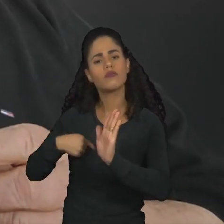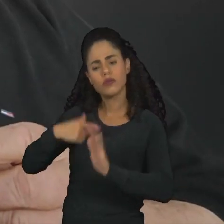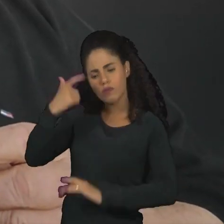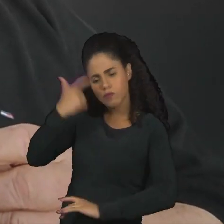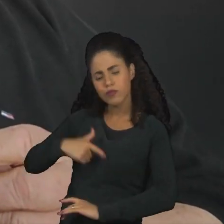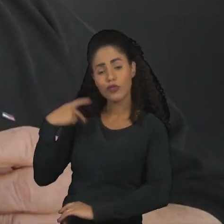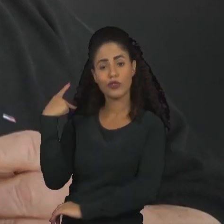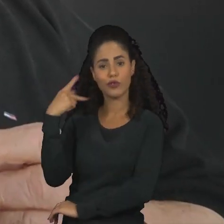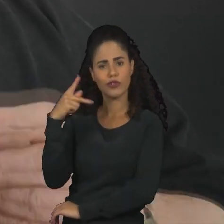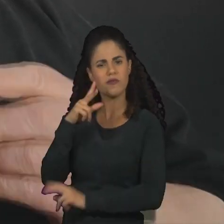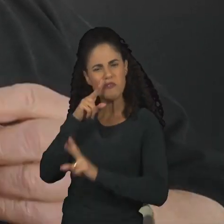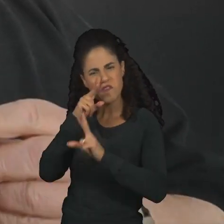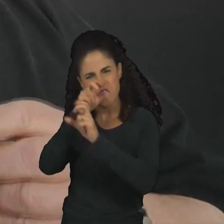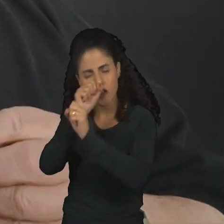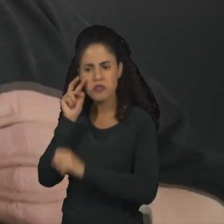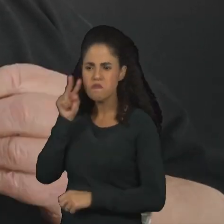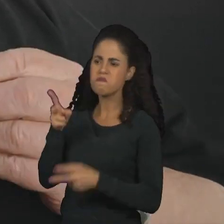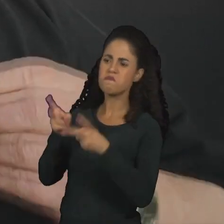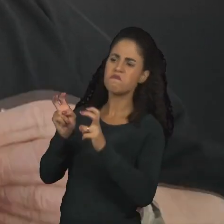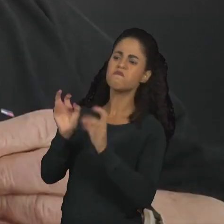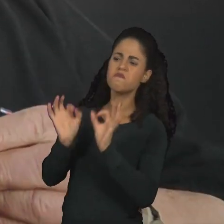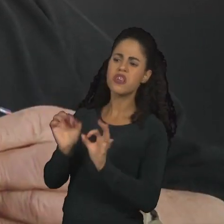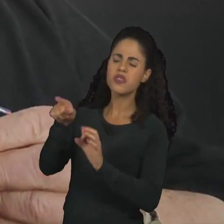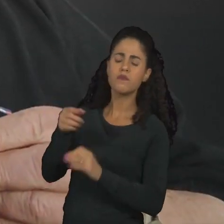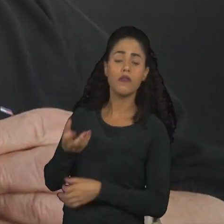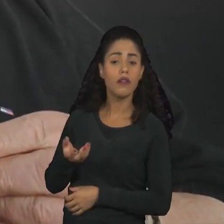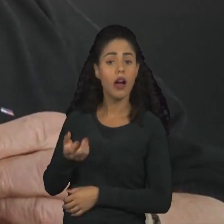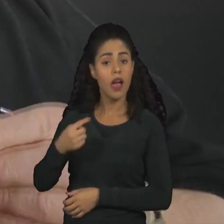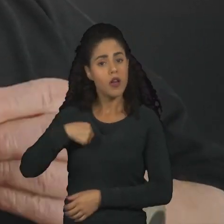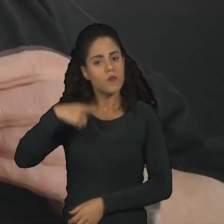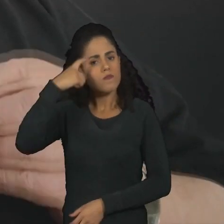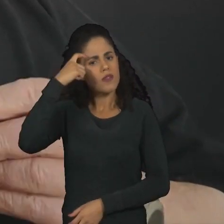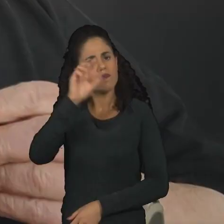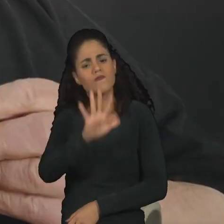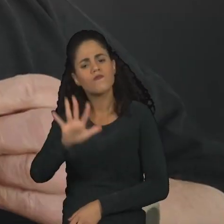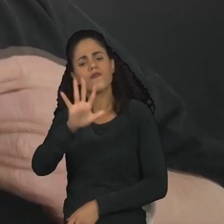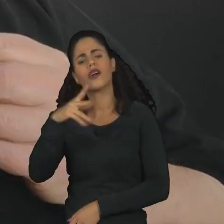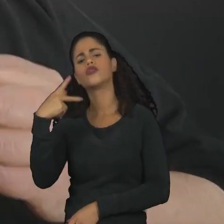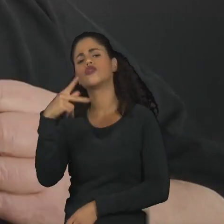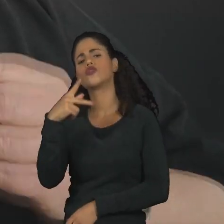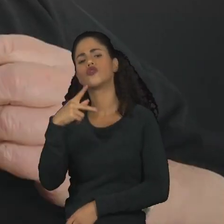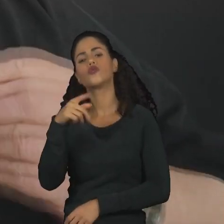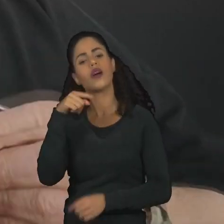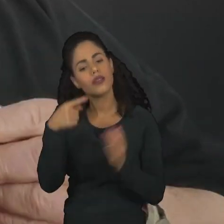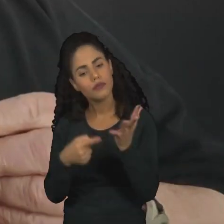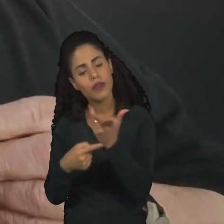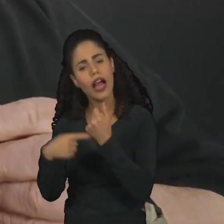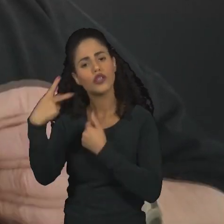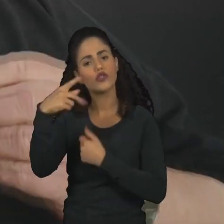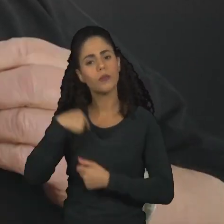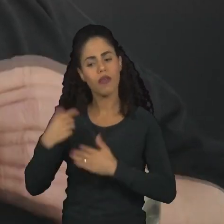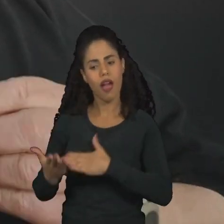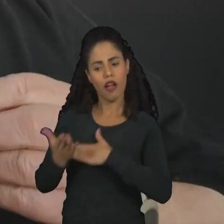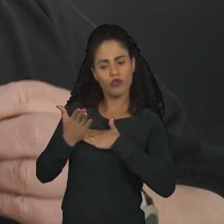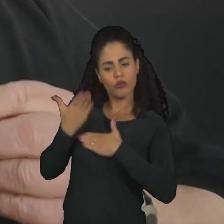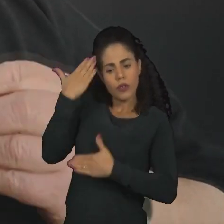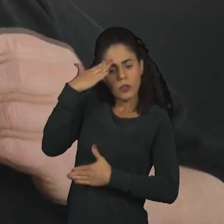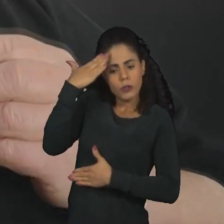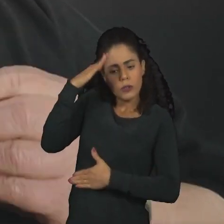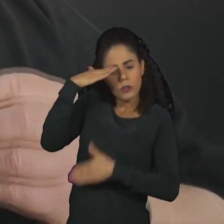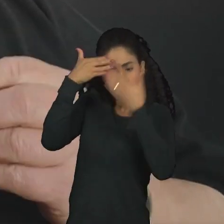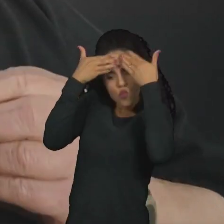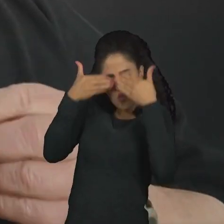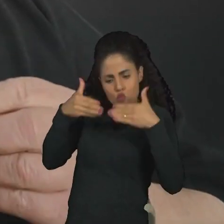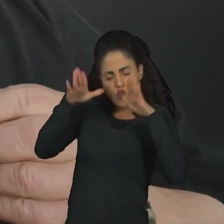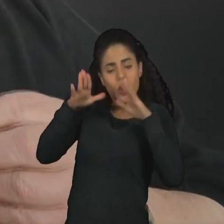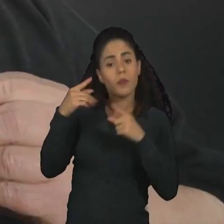muito forte. Eu penso como você nesse aspecto, e a tua obra me ajuda a pensar que a arte